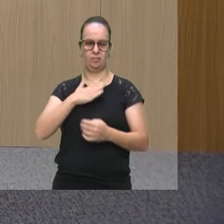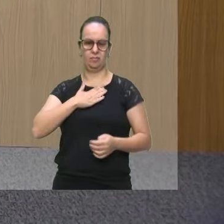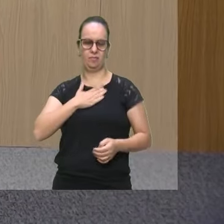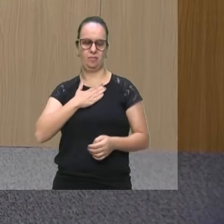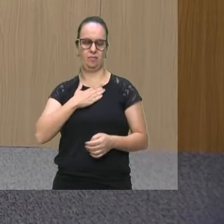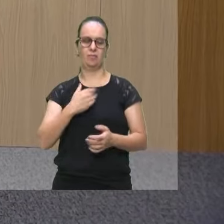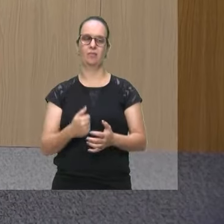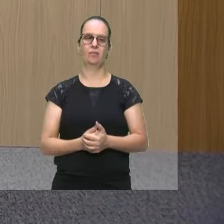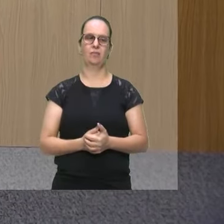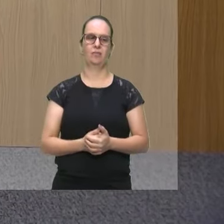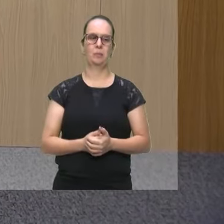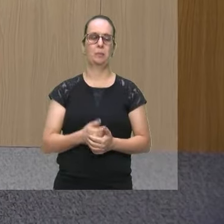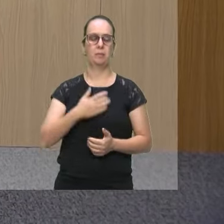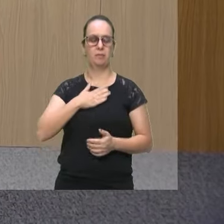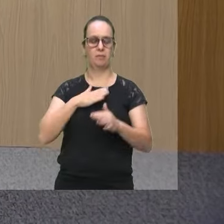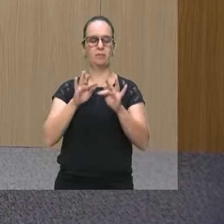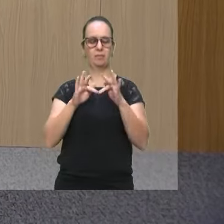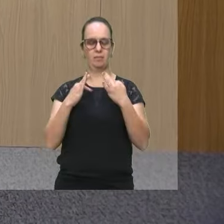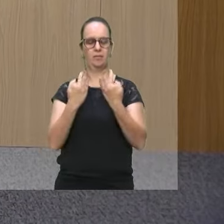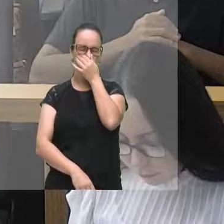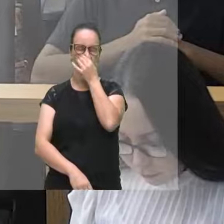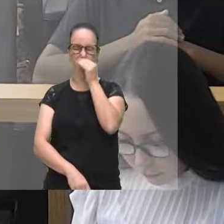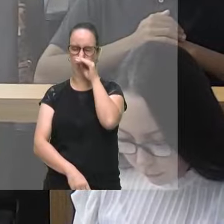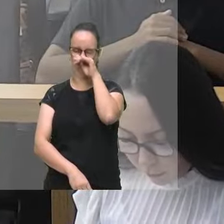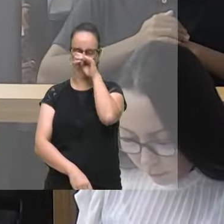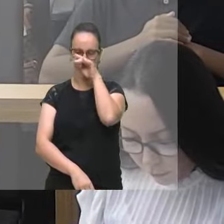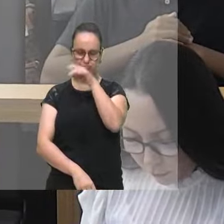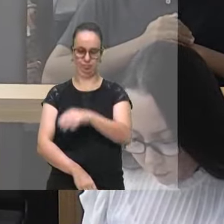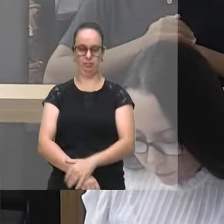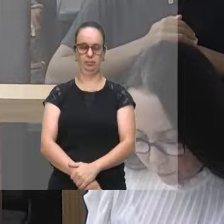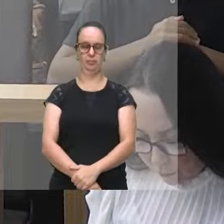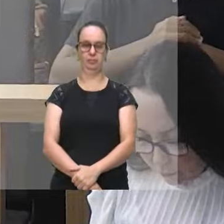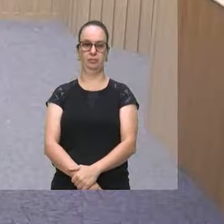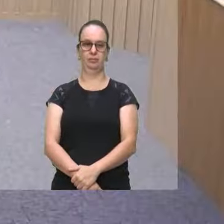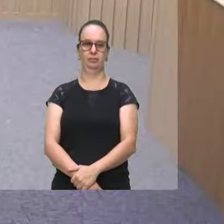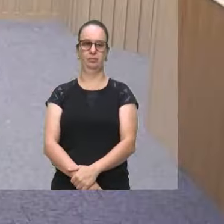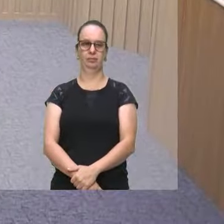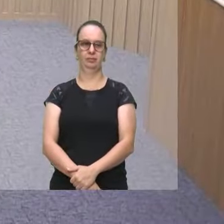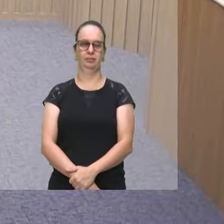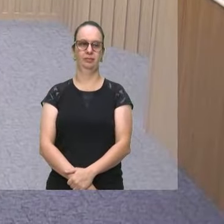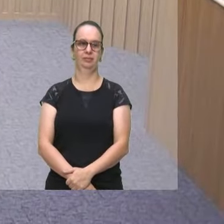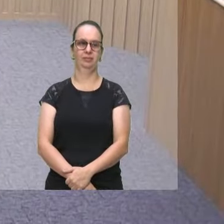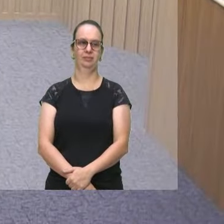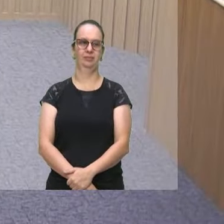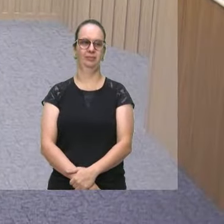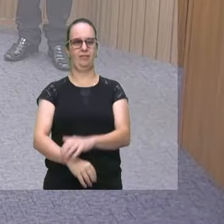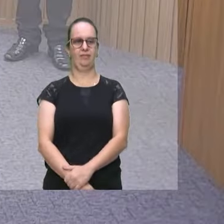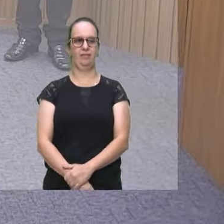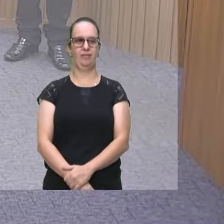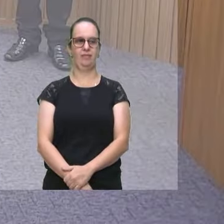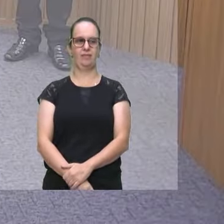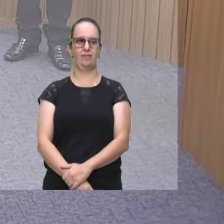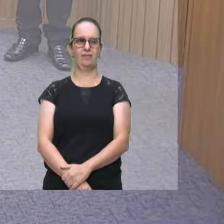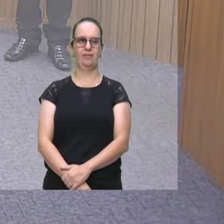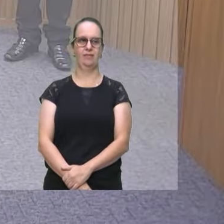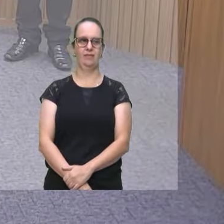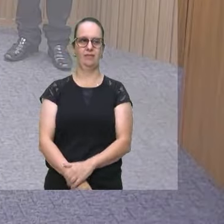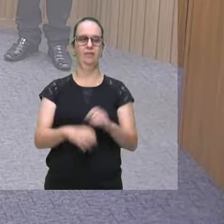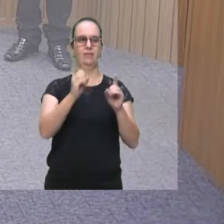Profissionais da segurança pública ganharam uma noite de homenagens no plenário da Câmara Municipal. Os diplomas Atirador do Ano